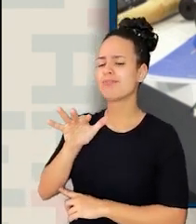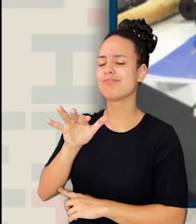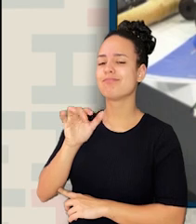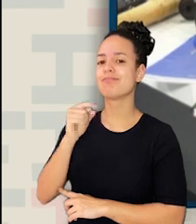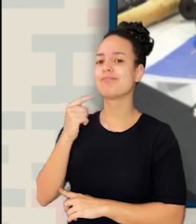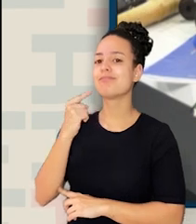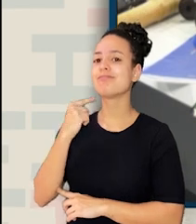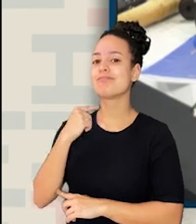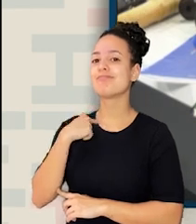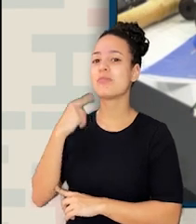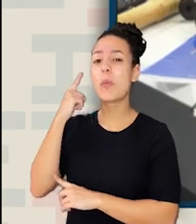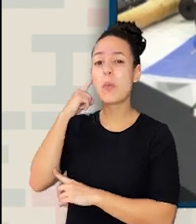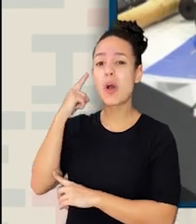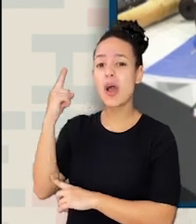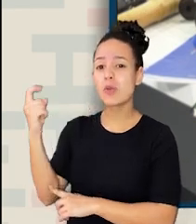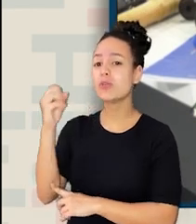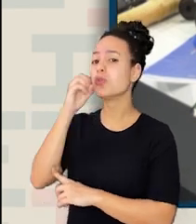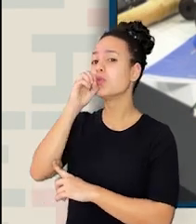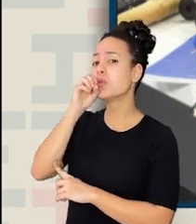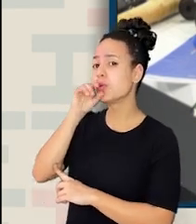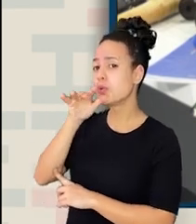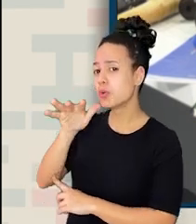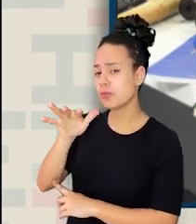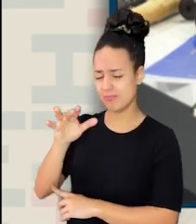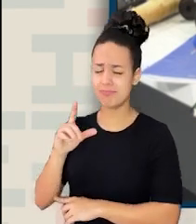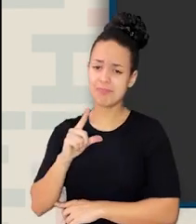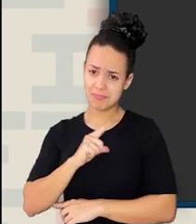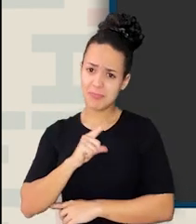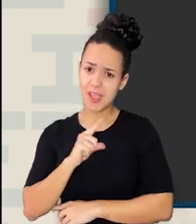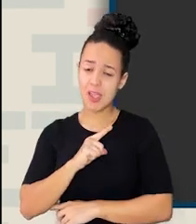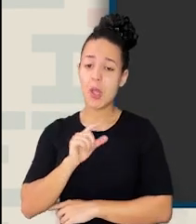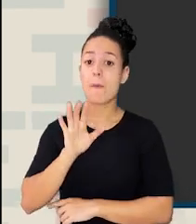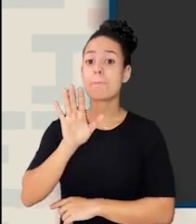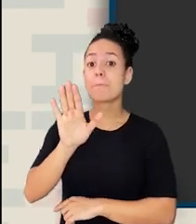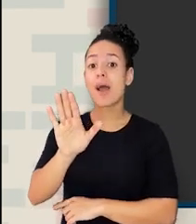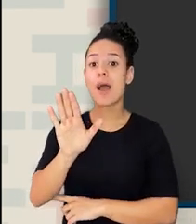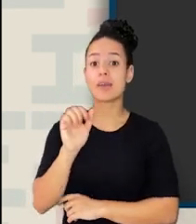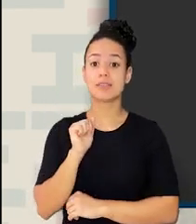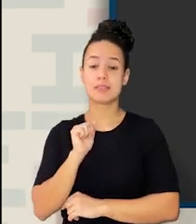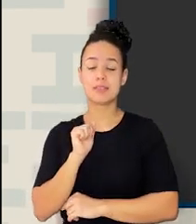esse som, ele vai soar, né? Mas ele não vai ter